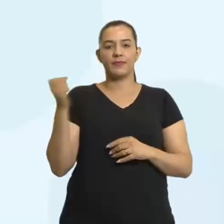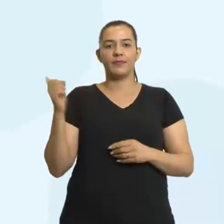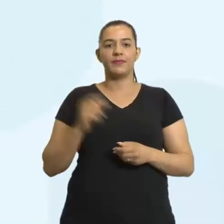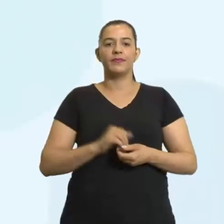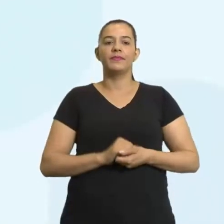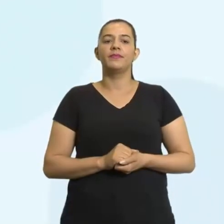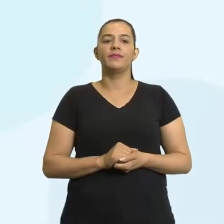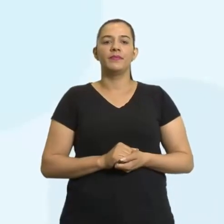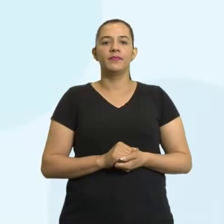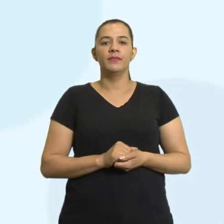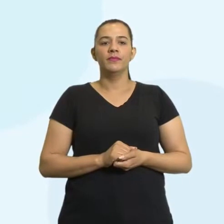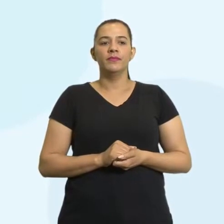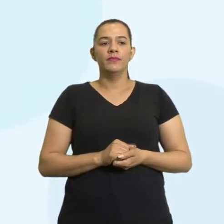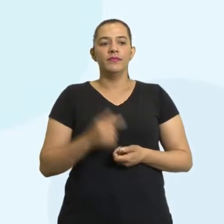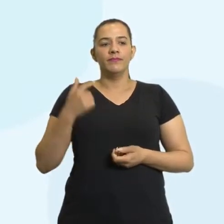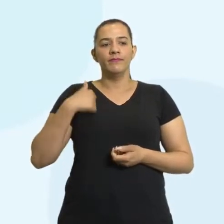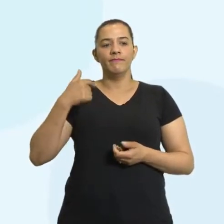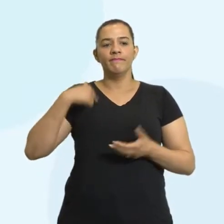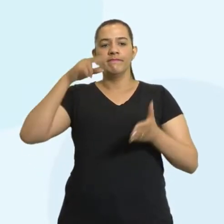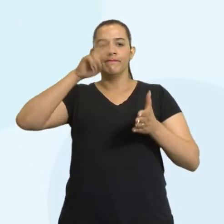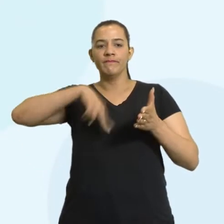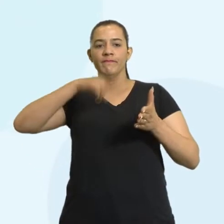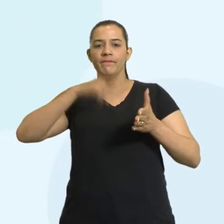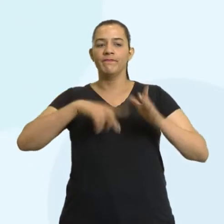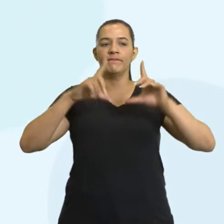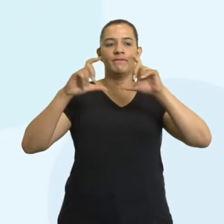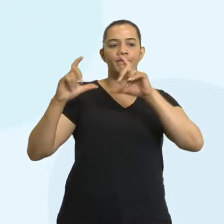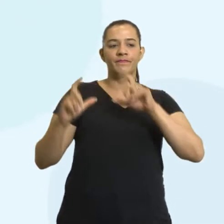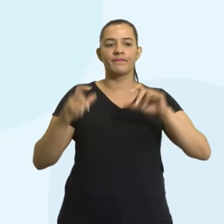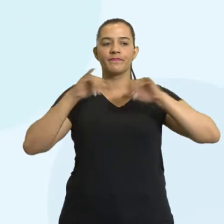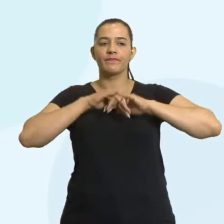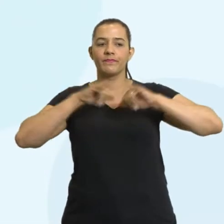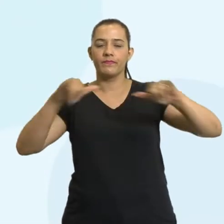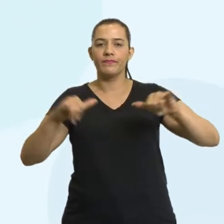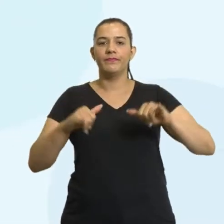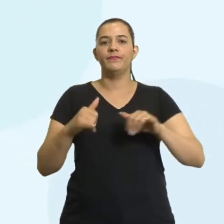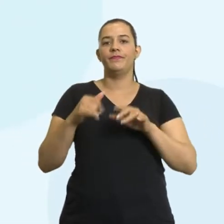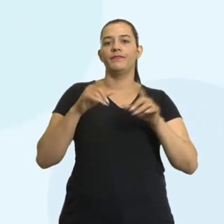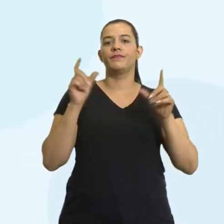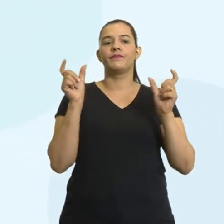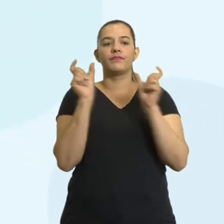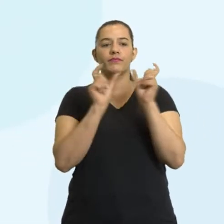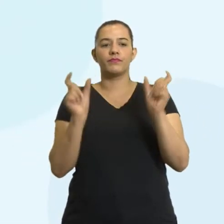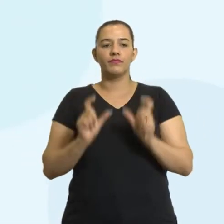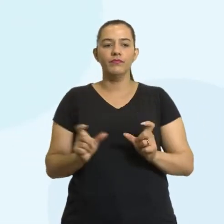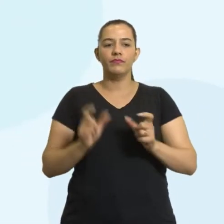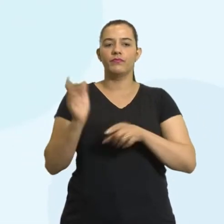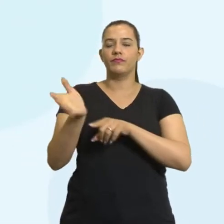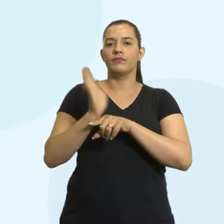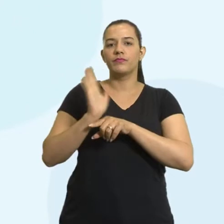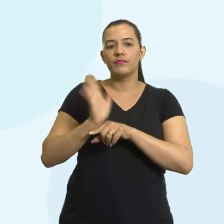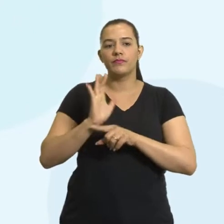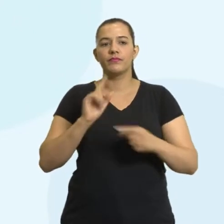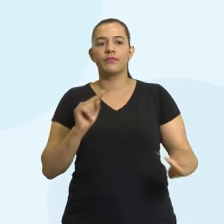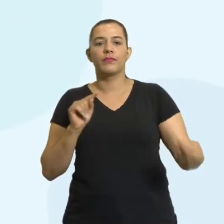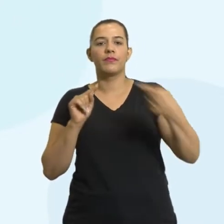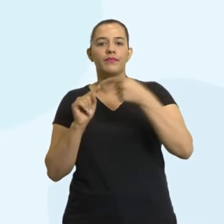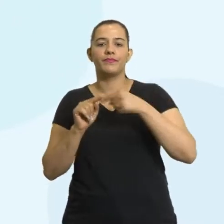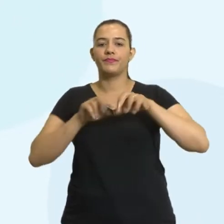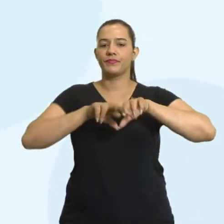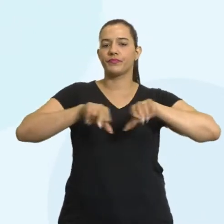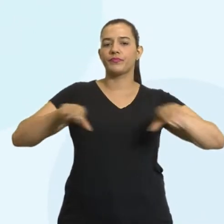O que nós lemos aí? Então, fotos, notícias, diagramas, filmes, tudo isso que envolvem